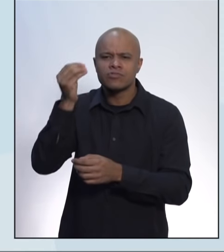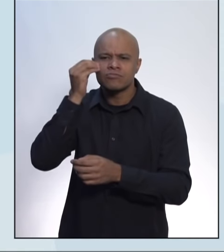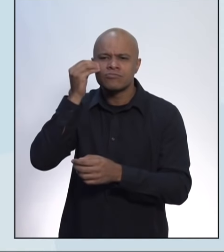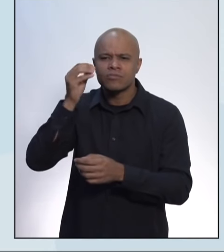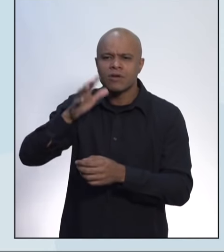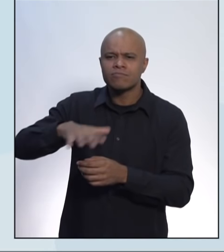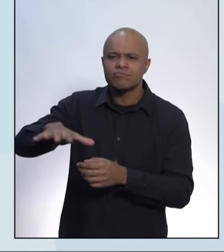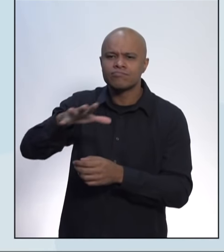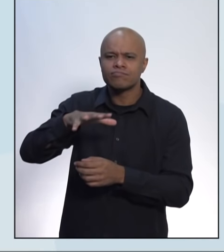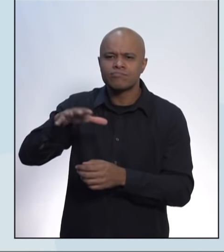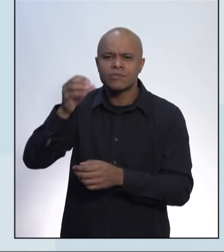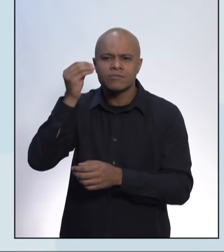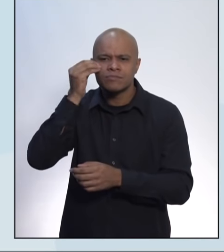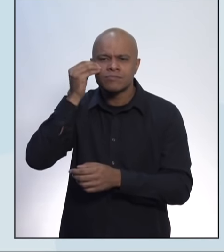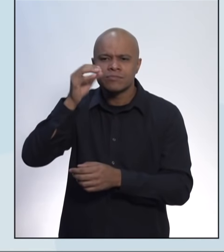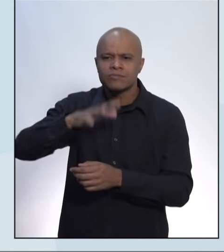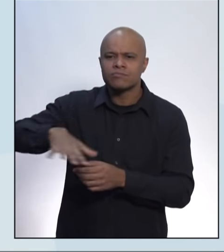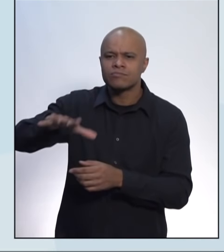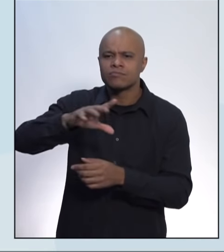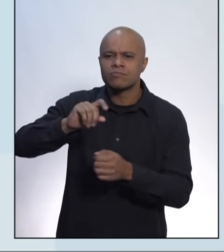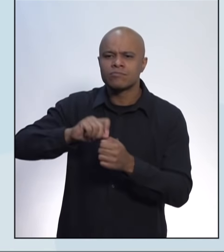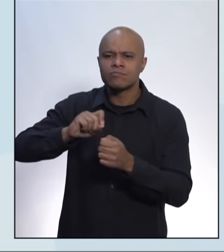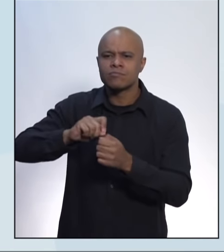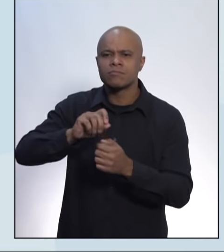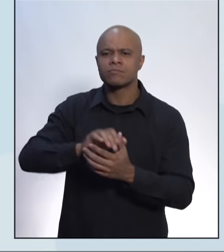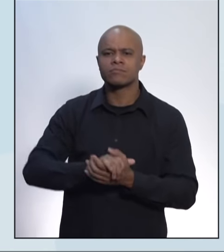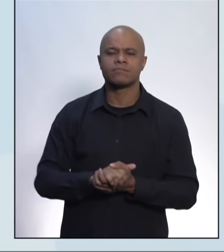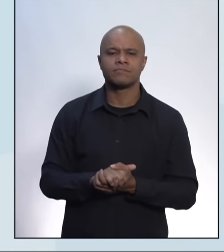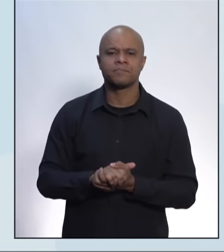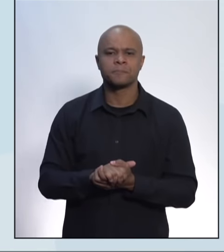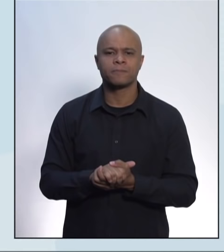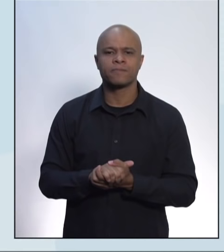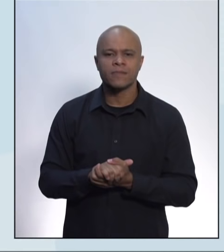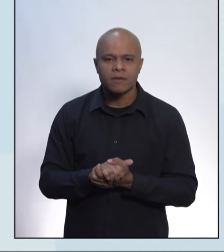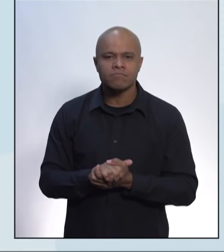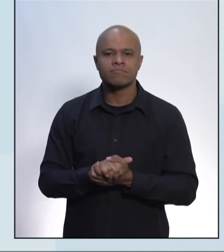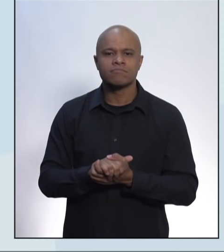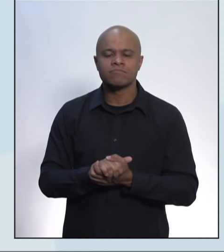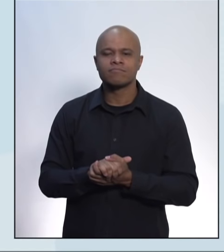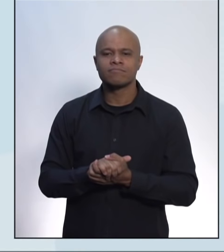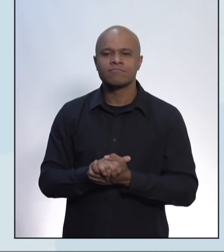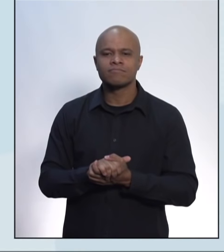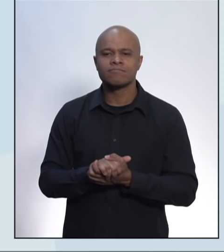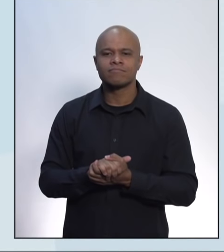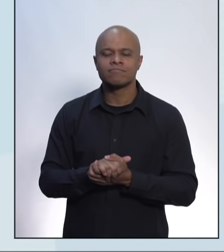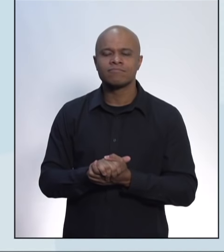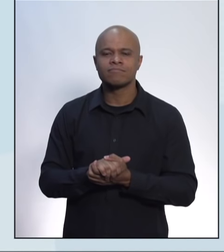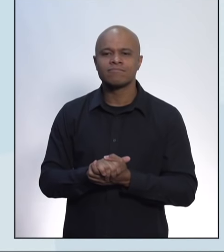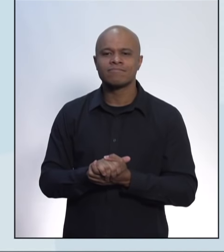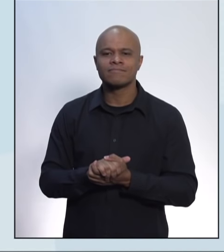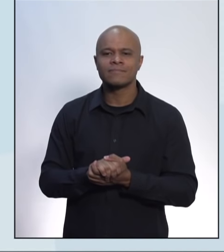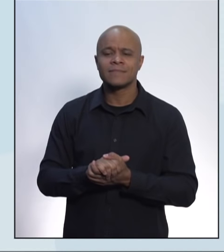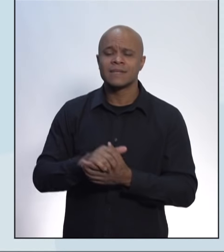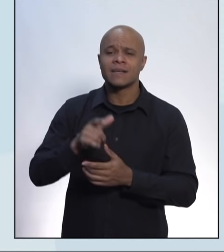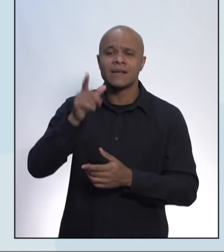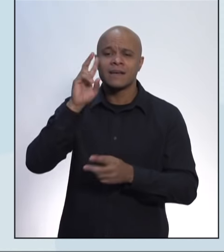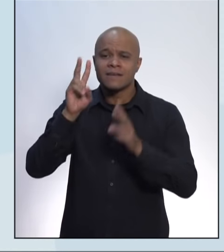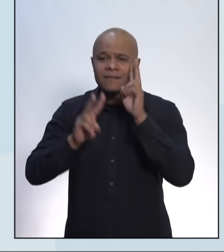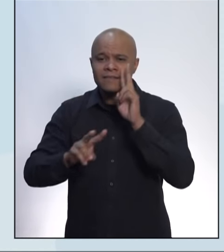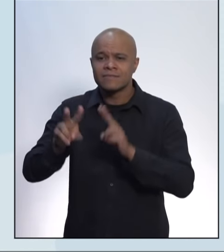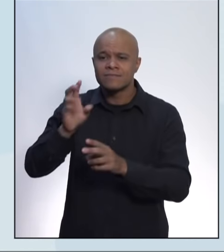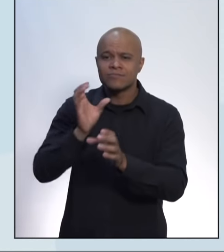experimentos né então ele faz experiências three to ensure questions and solve problems